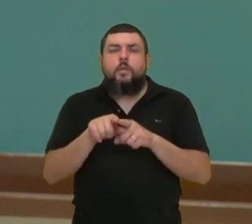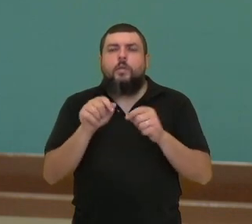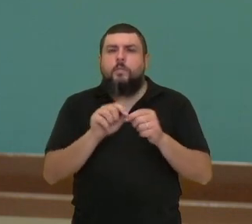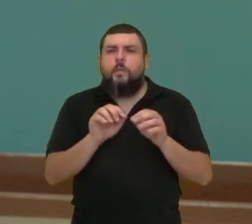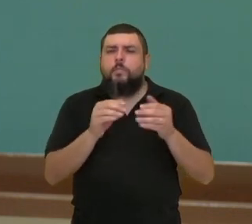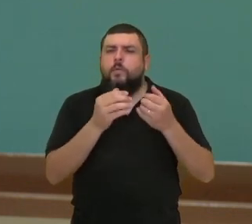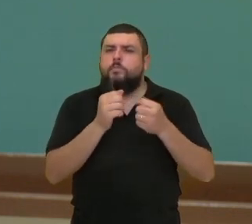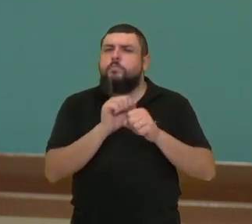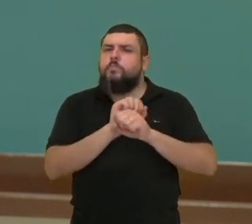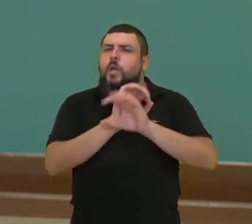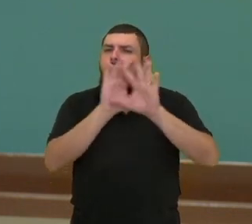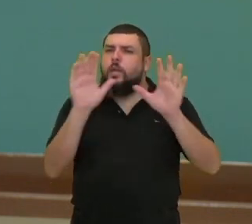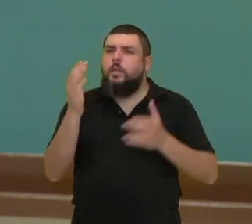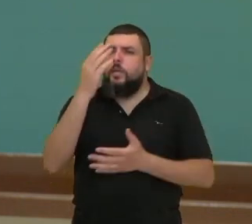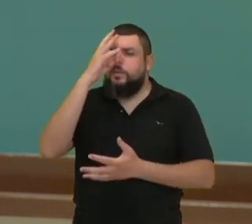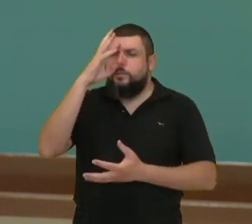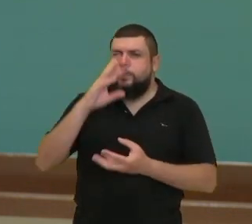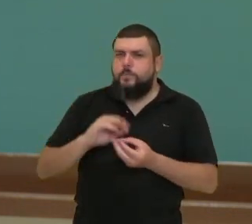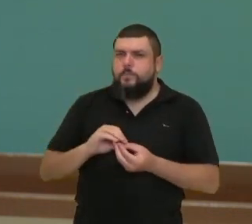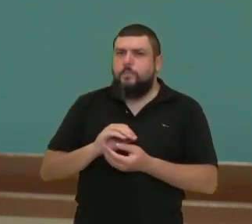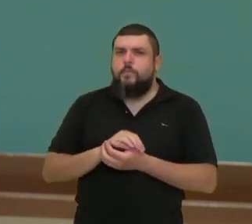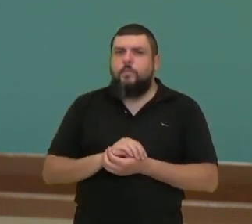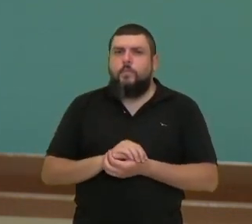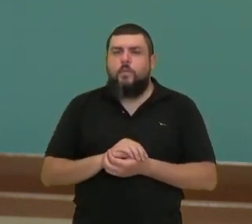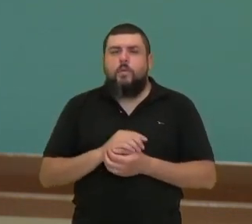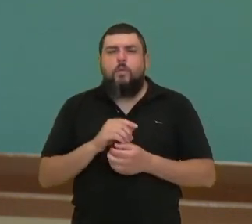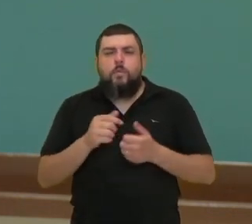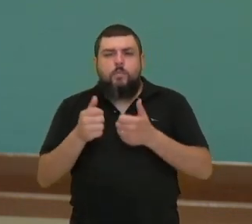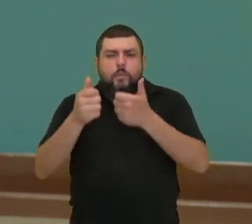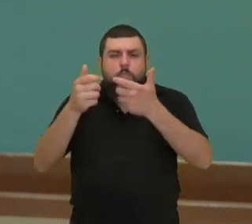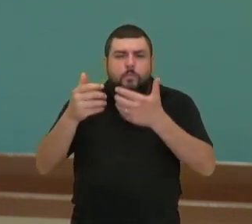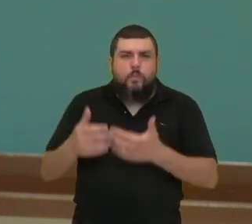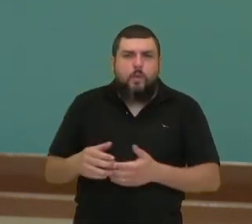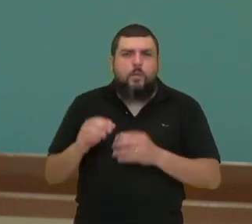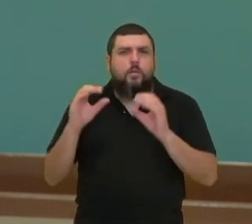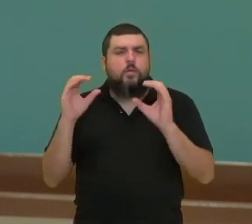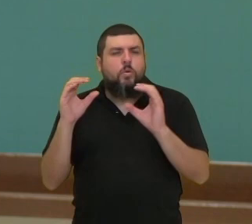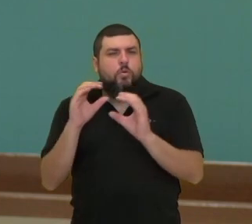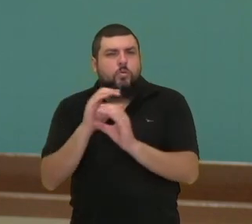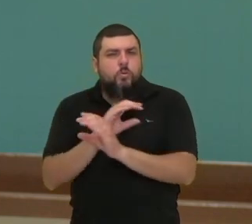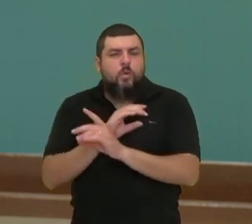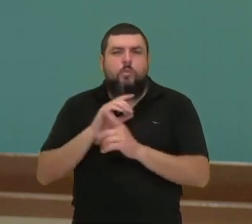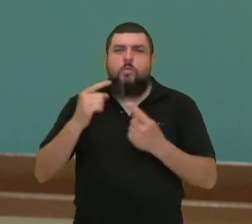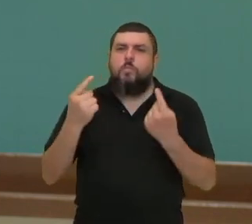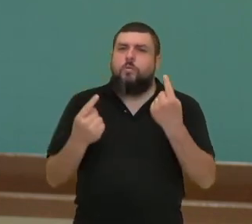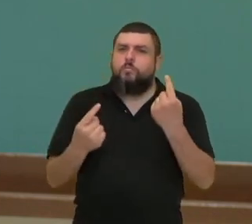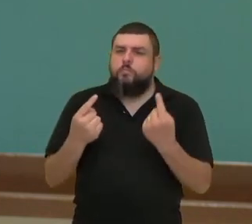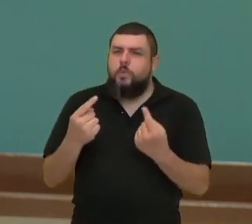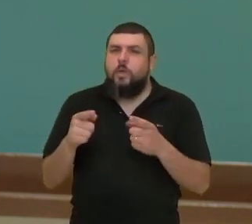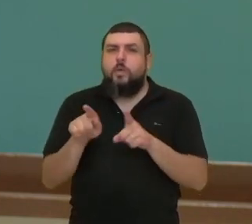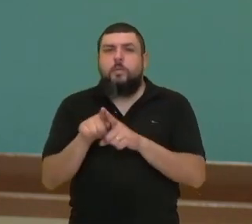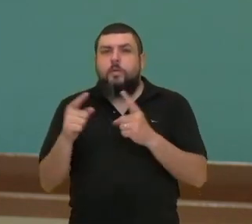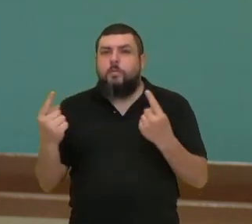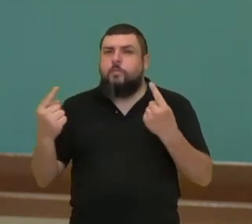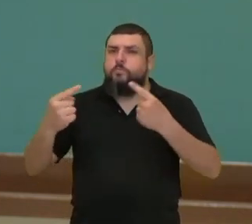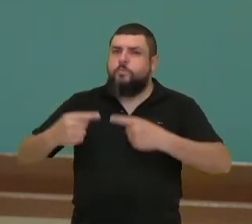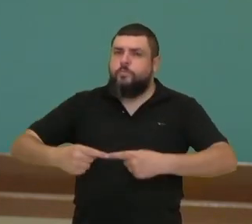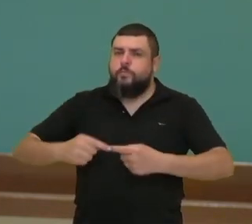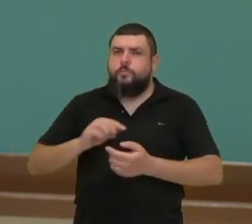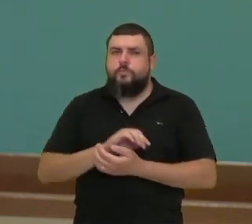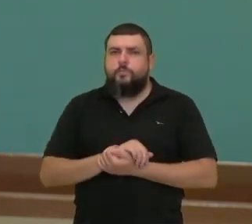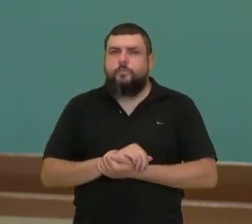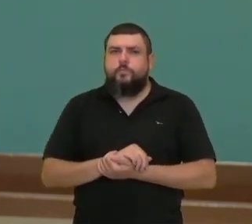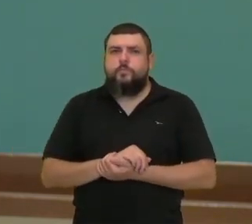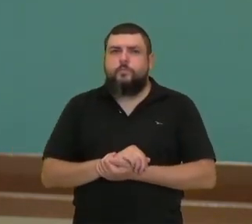elas, sentido de adição, de explicação, de conclusão, de alternância, até de oposição.